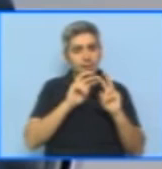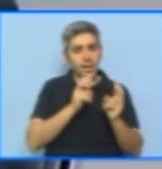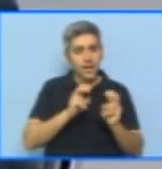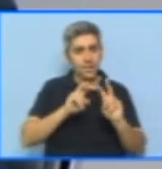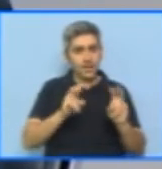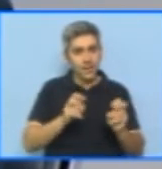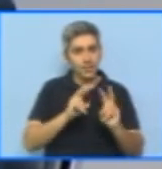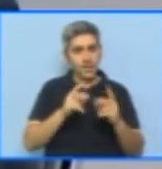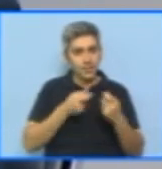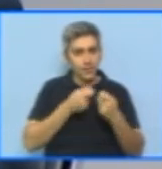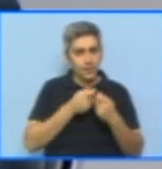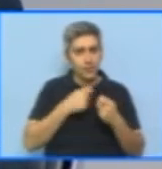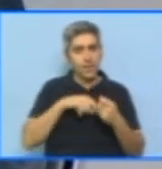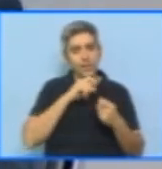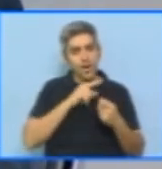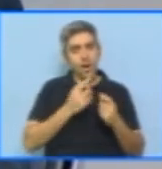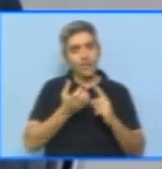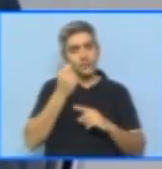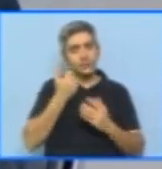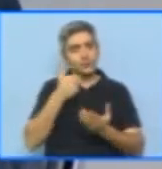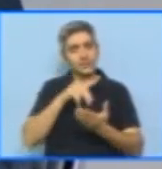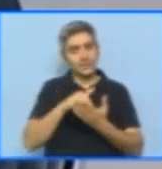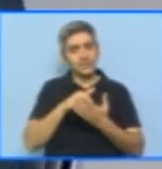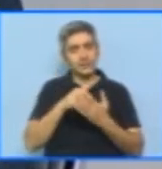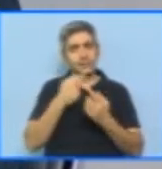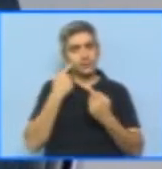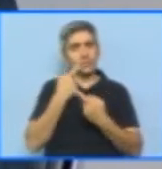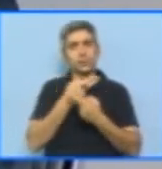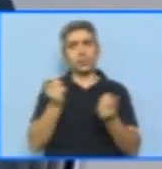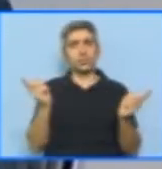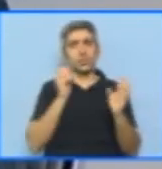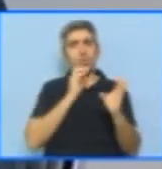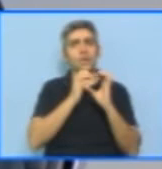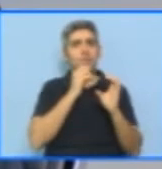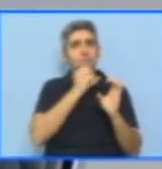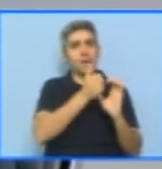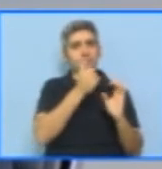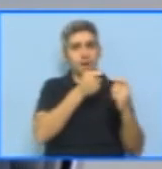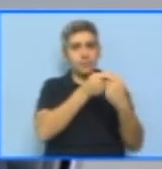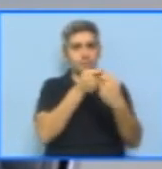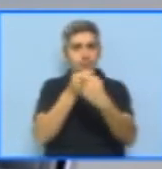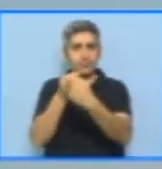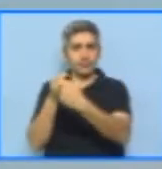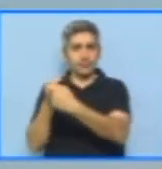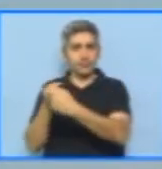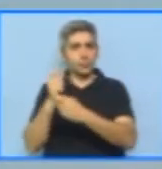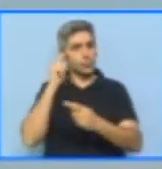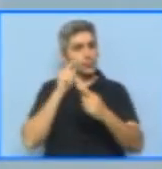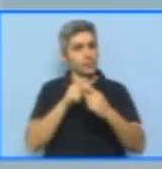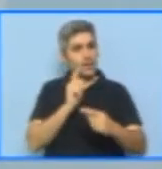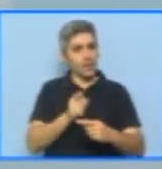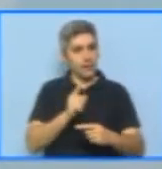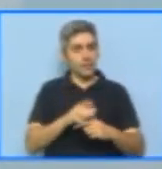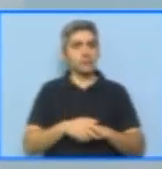temas, que de facto conseguimos estar mais presente e comunicar com todos, porque é esse o objetivo. E é uma distância também que se